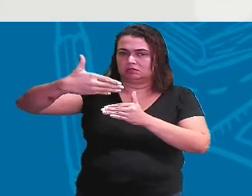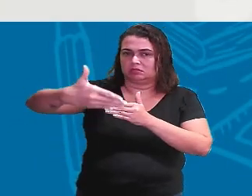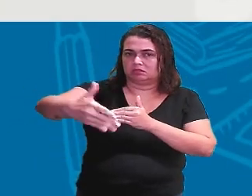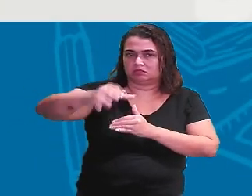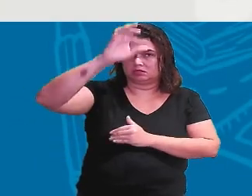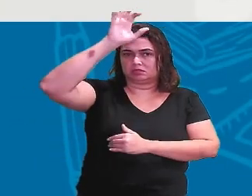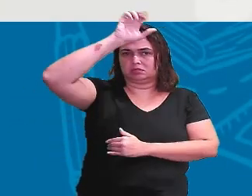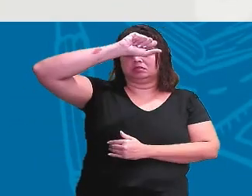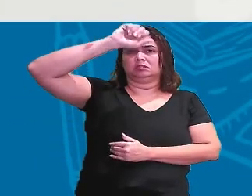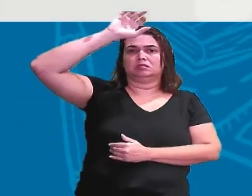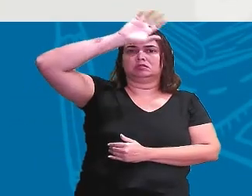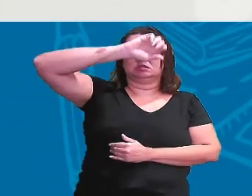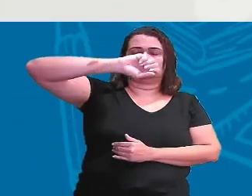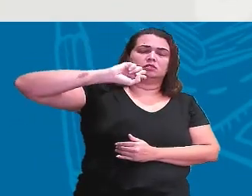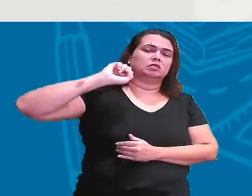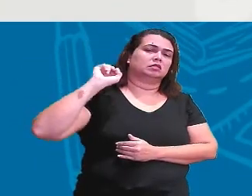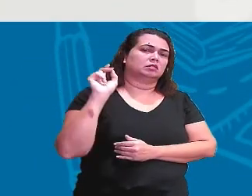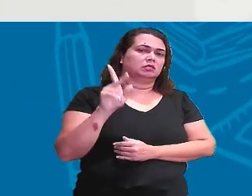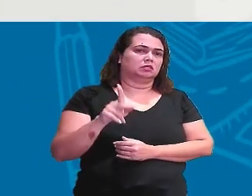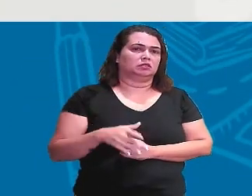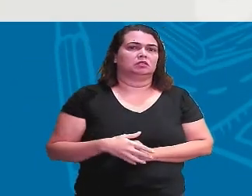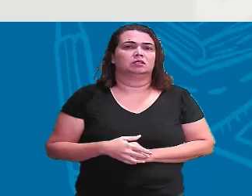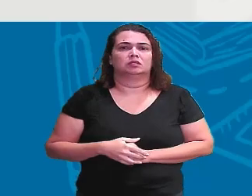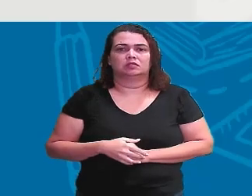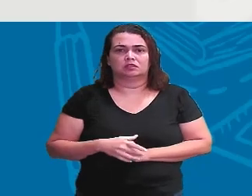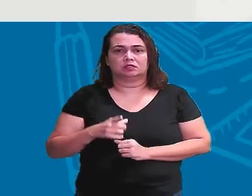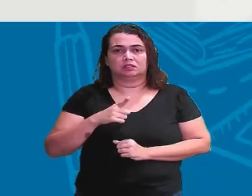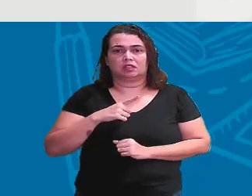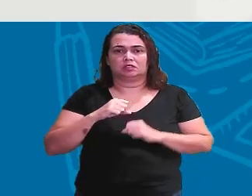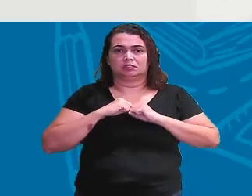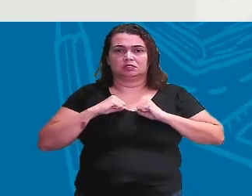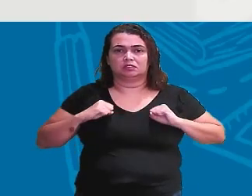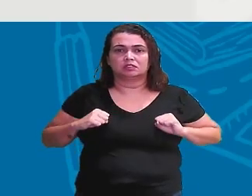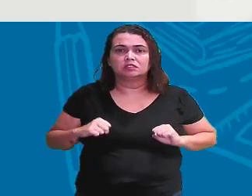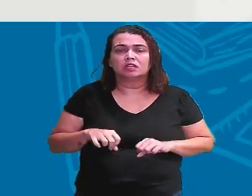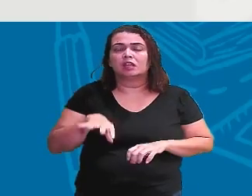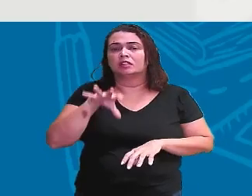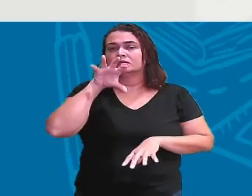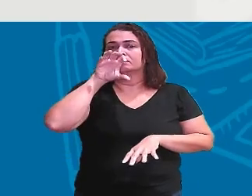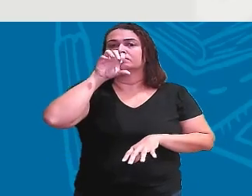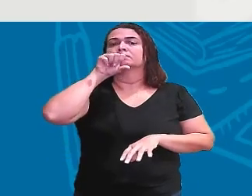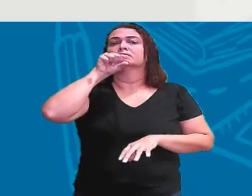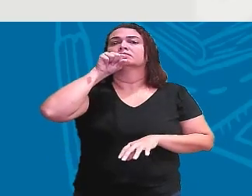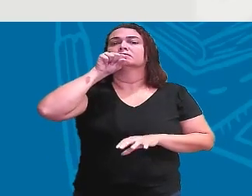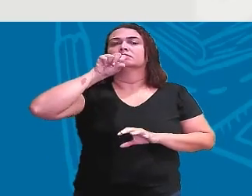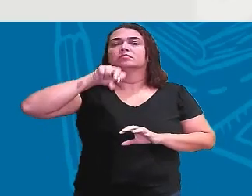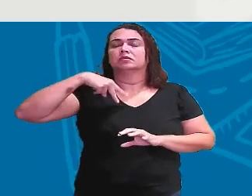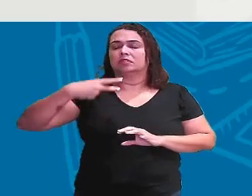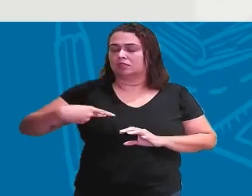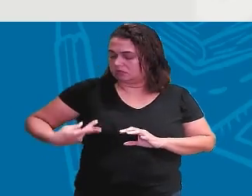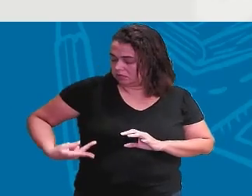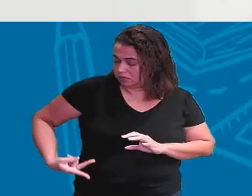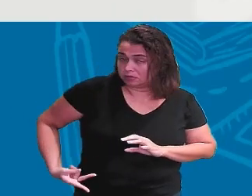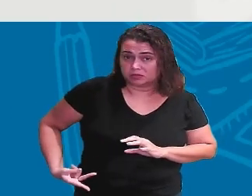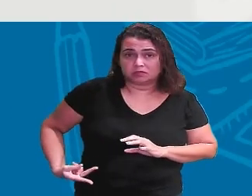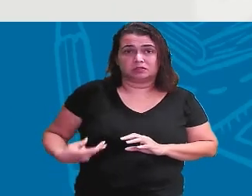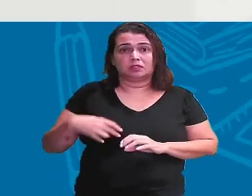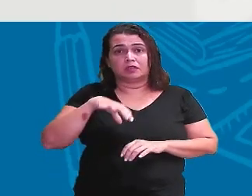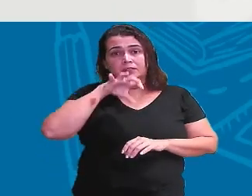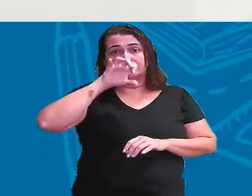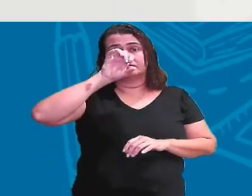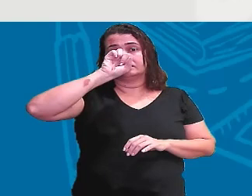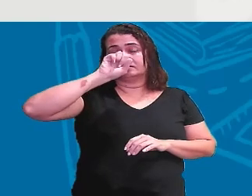nossas próximas aulas, tá certo? Então a gente tem o sistema respiratório, que é aquele sistema responsável pela nossa